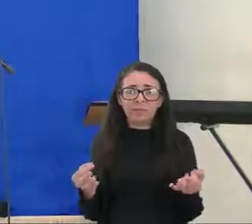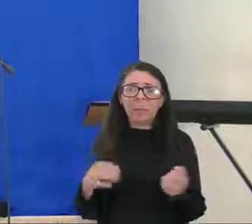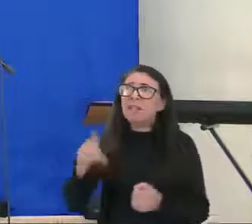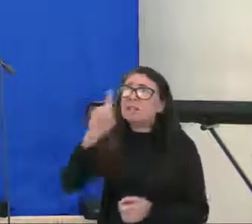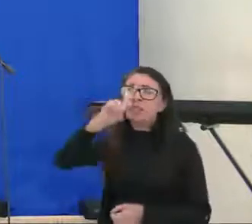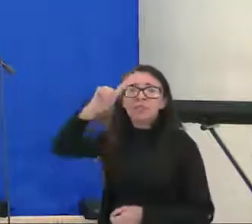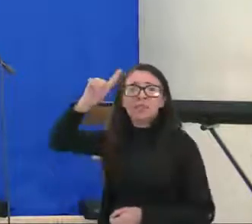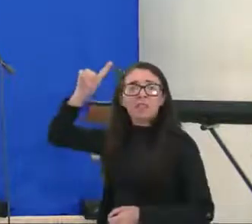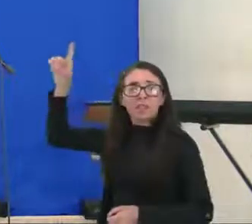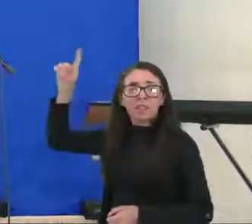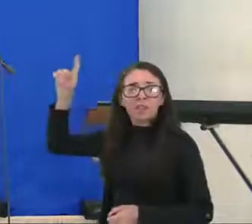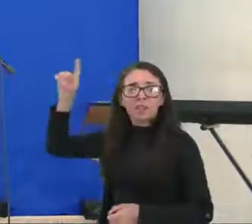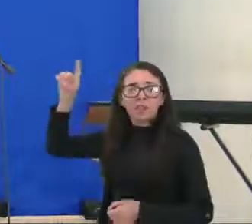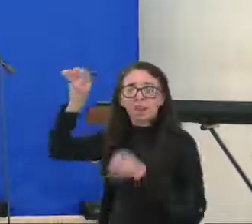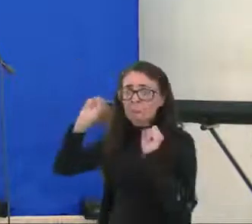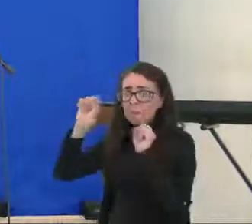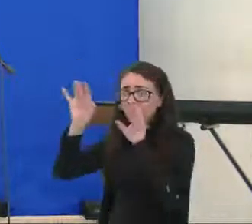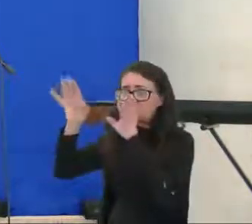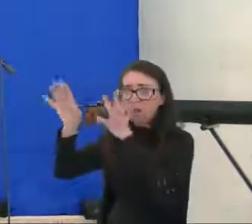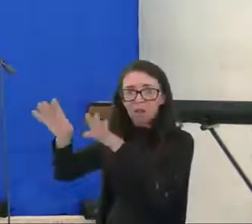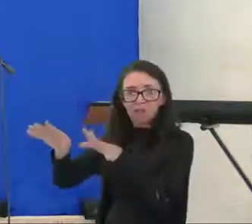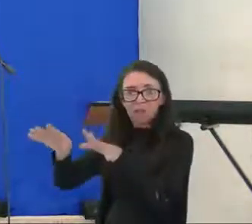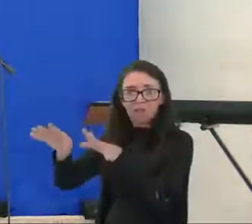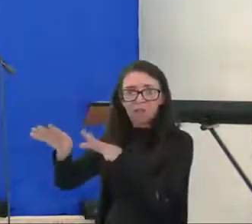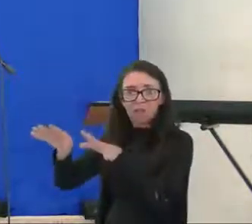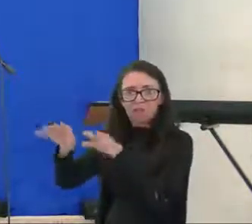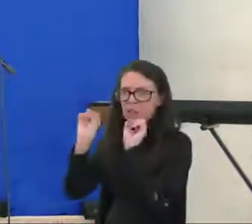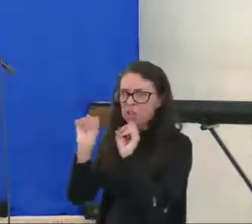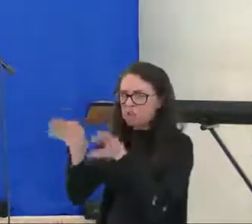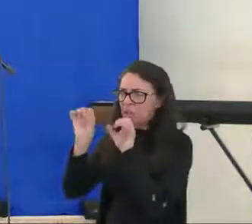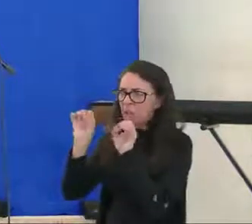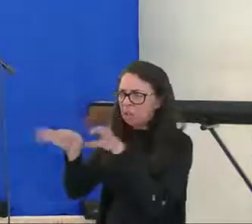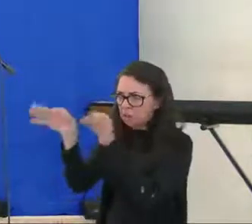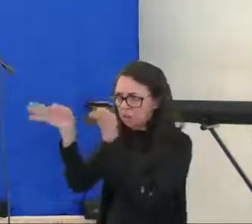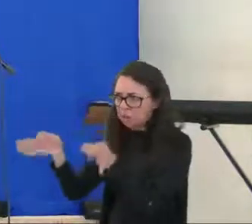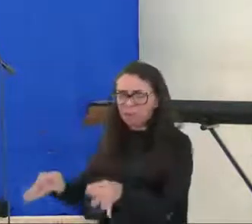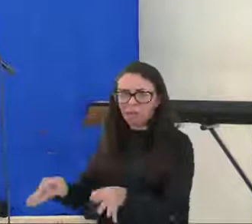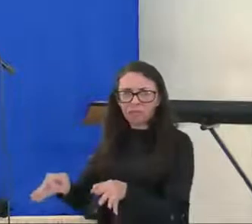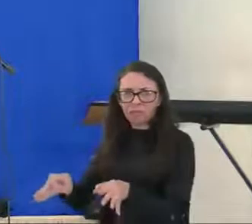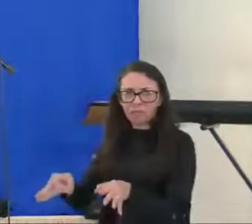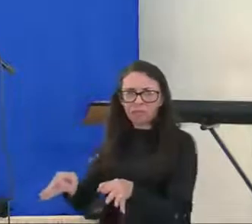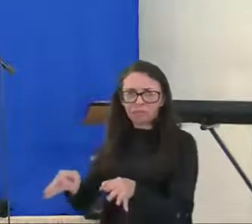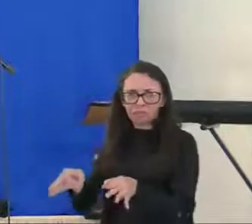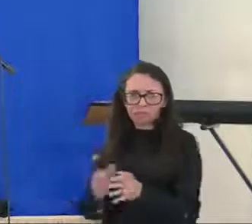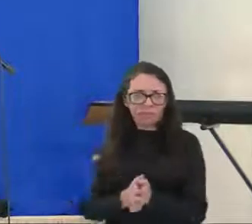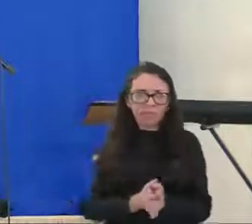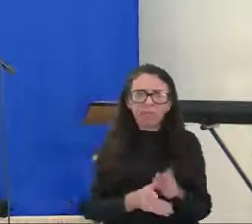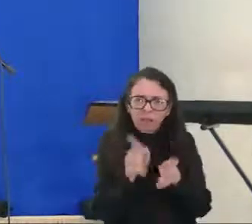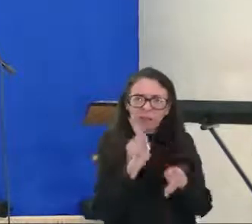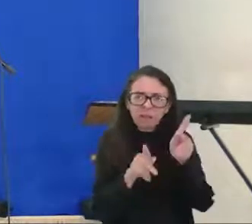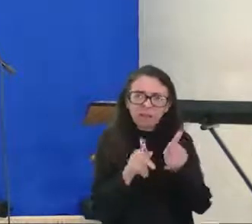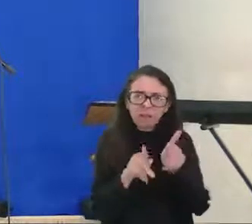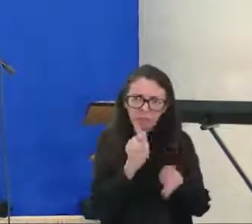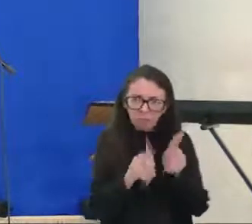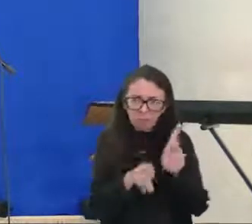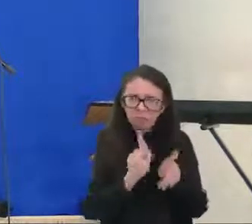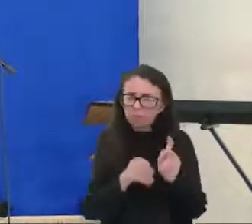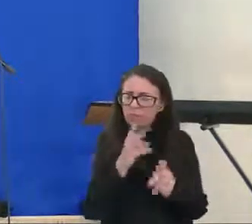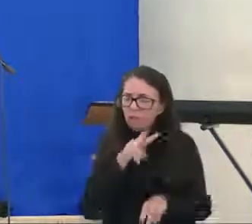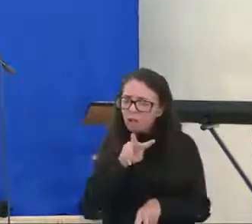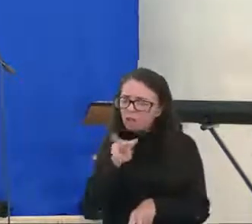conforme a vontade de Deus. Porque Deus tinha dado a sabedoria e capacitado esses artífices para.